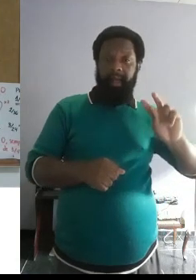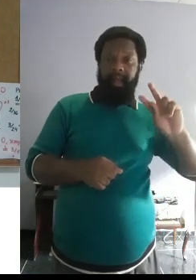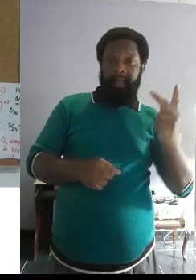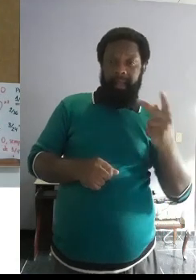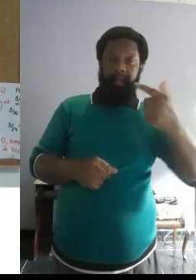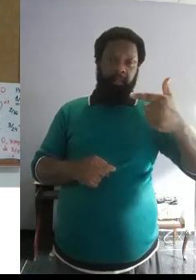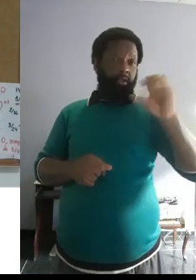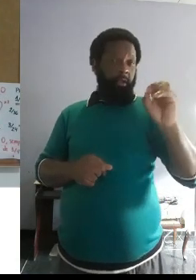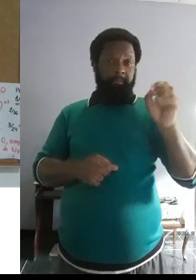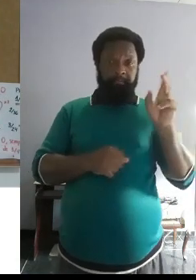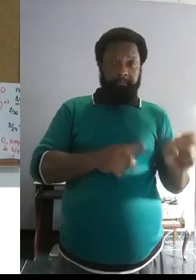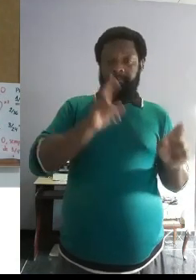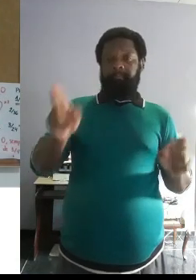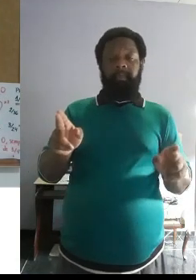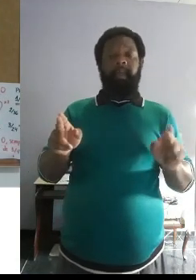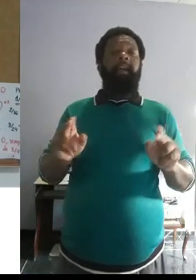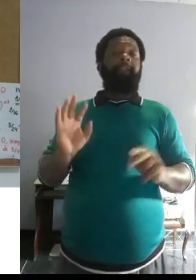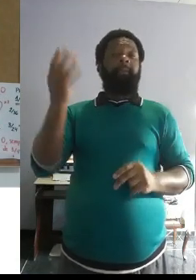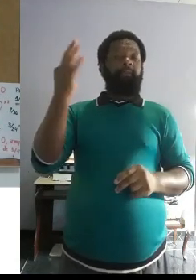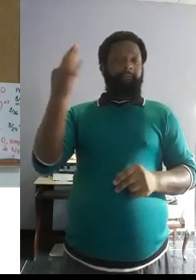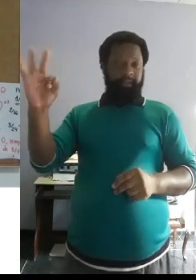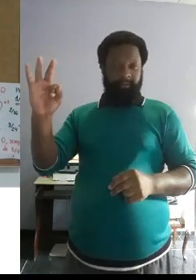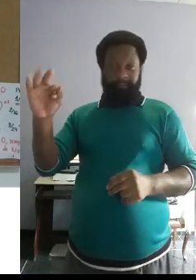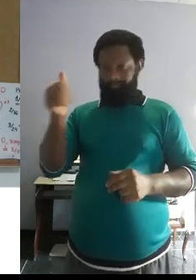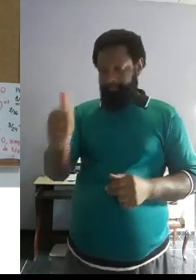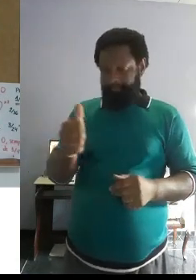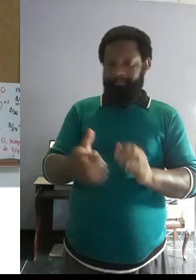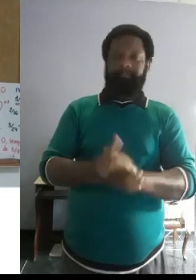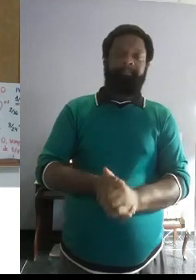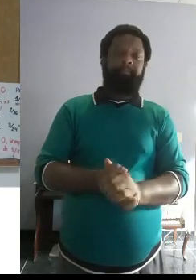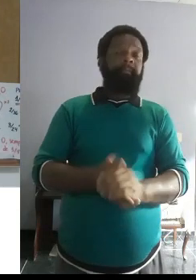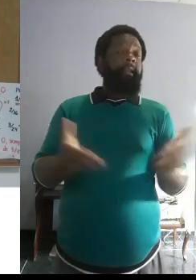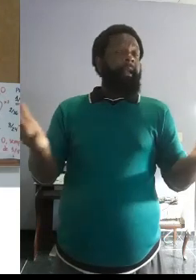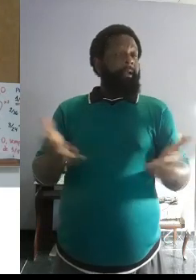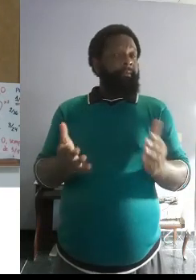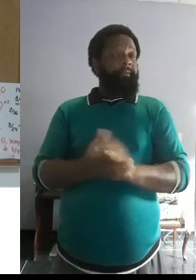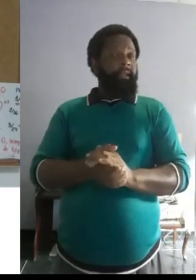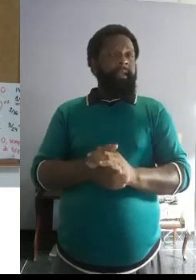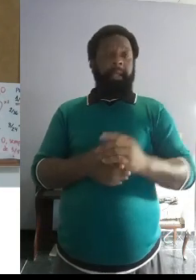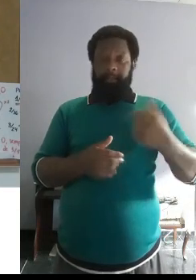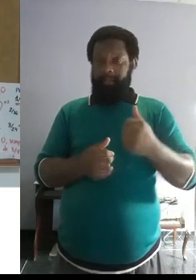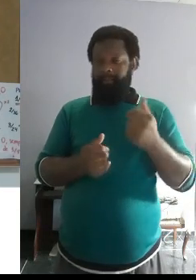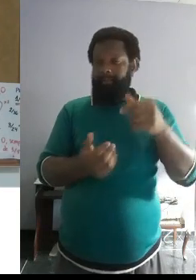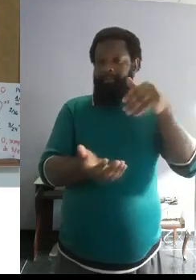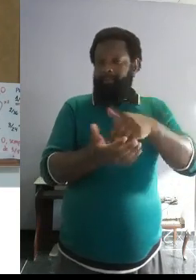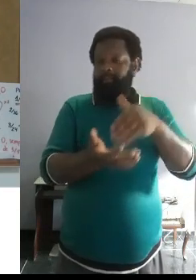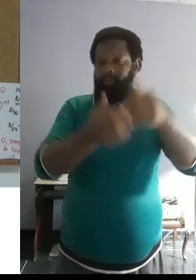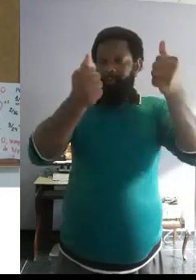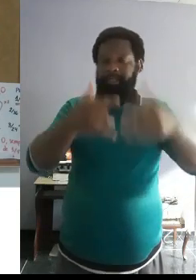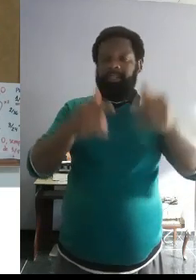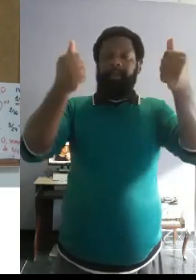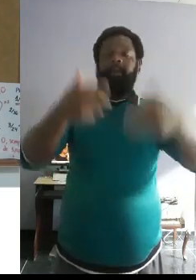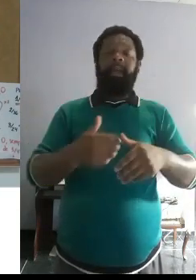não mudamos a composição, é um fenômeno físico. Combinado? Bom, para nós finalizarmos a aula, eu gostaria